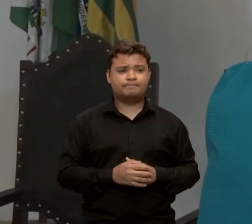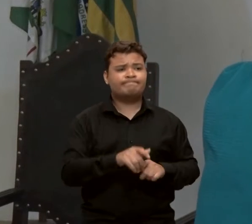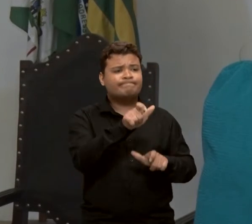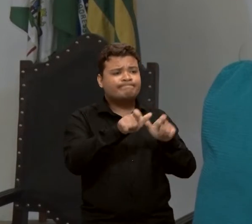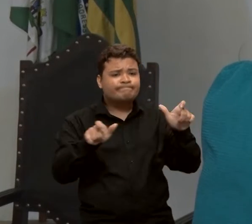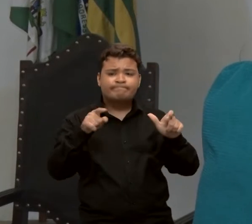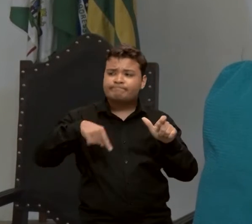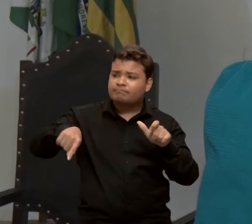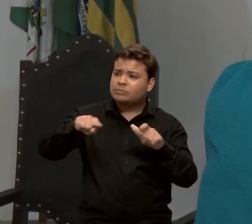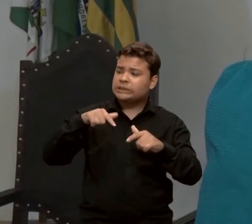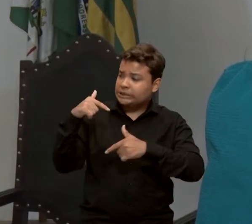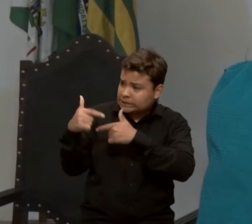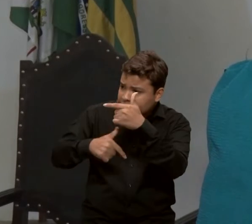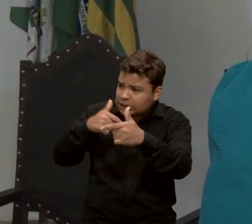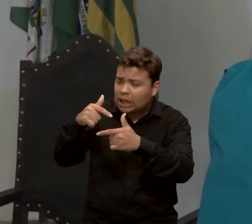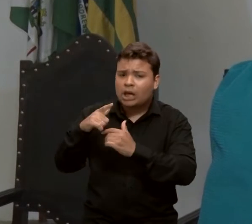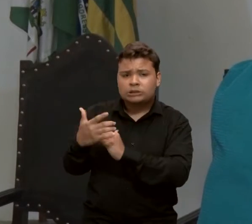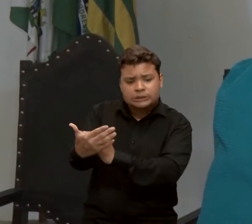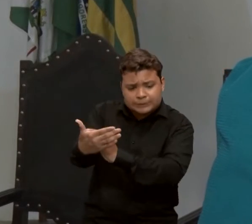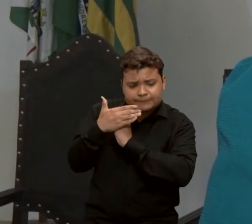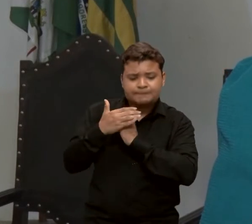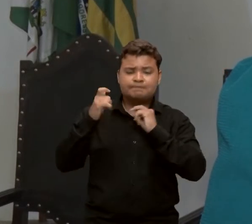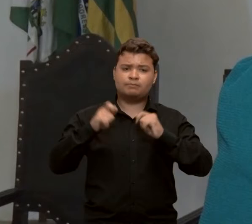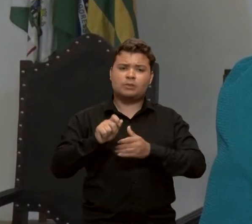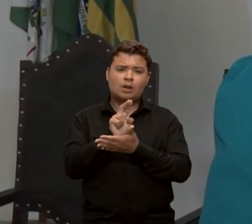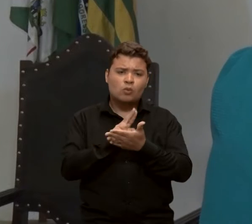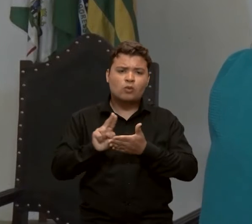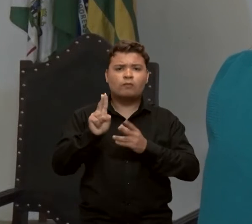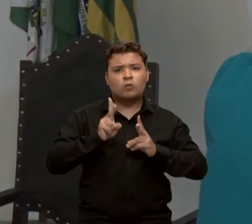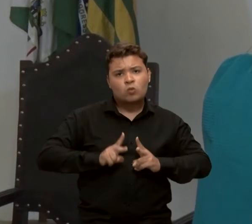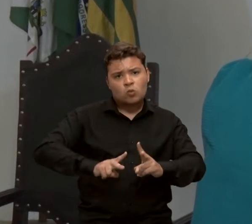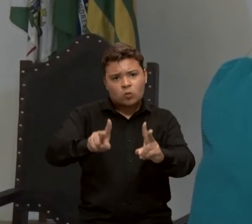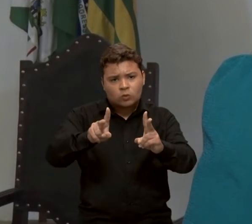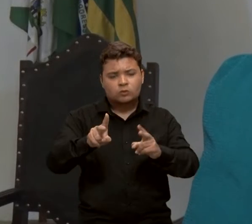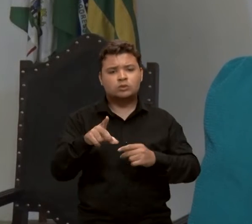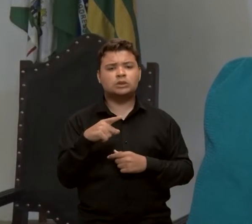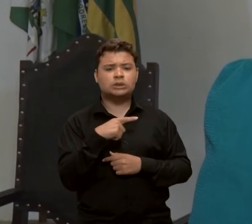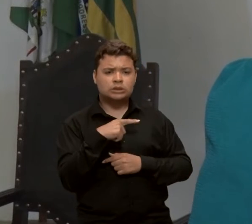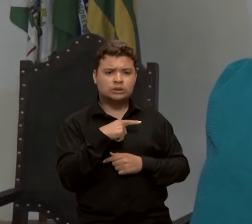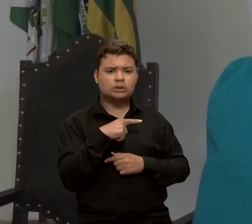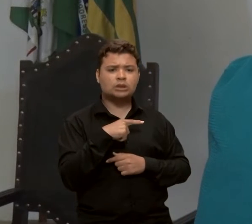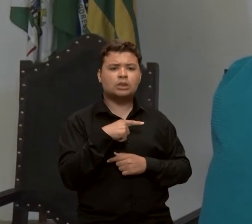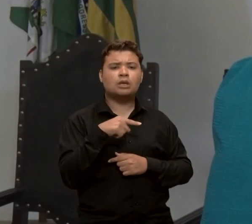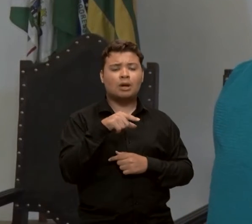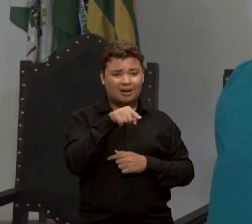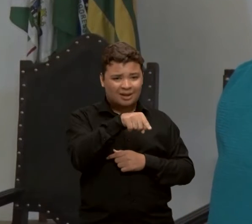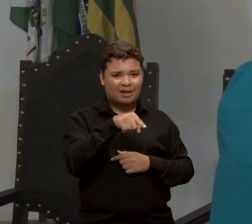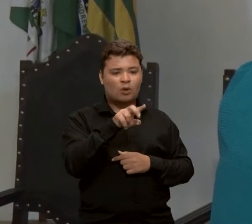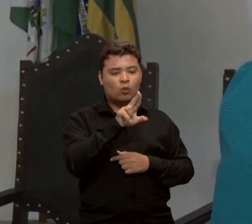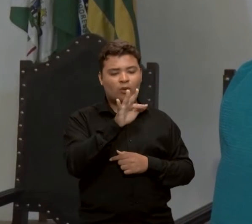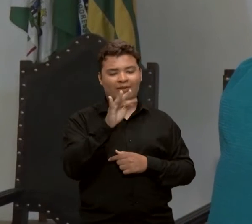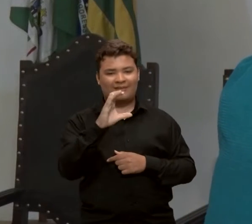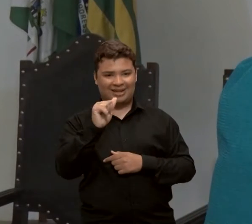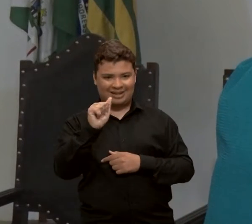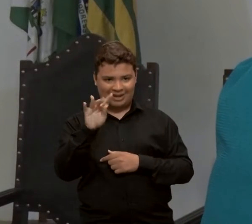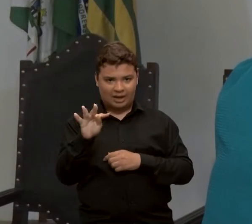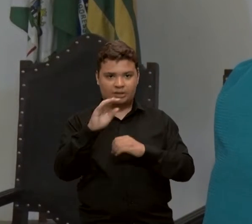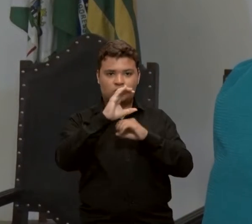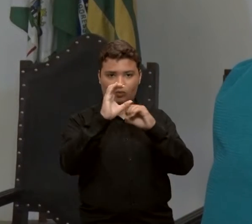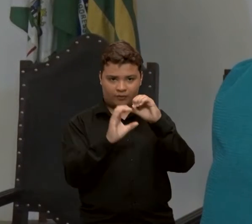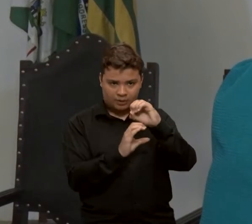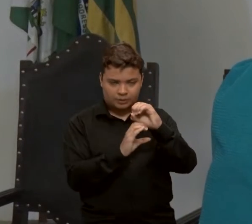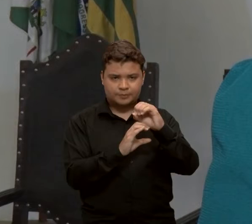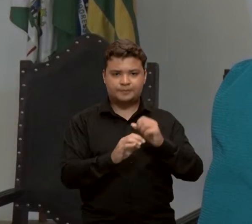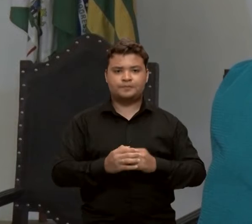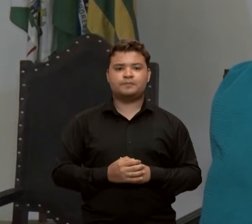que muito nos ajudam a conduzir a universidade, a implantação da UFCAT. Então, nesse momento, nós